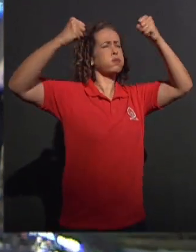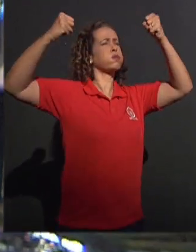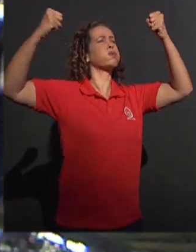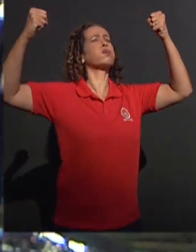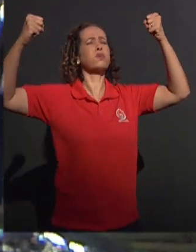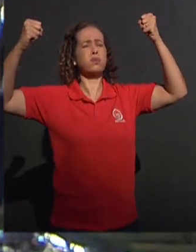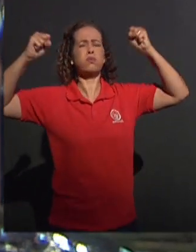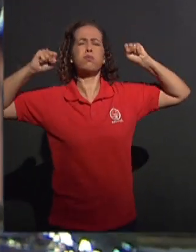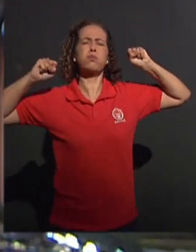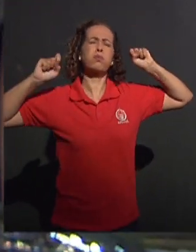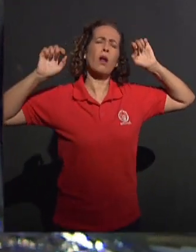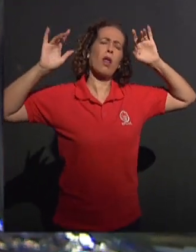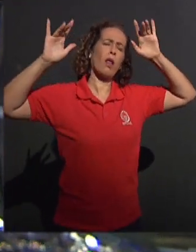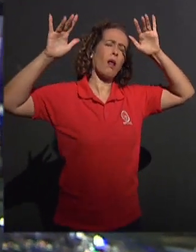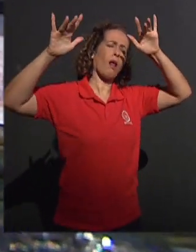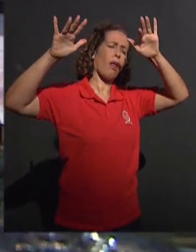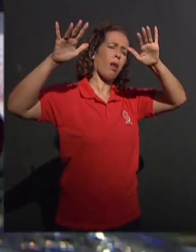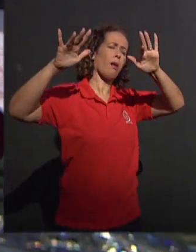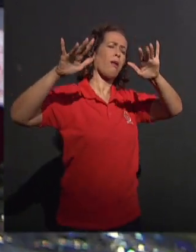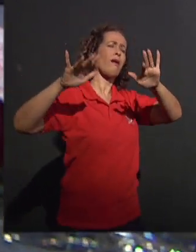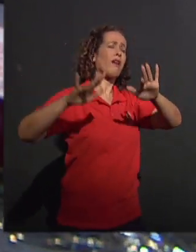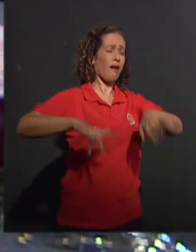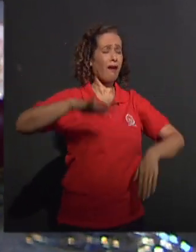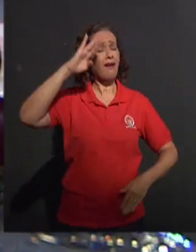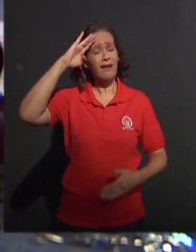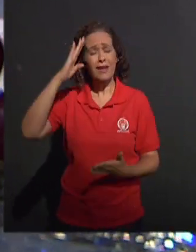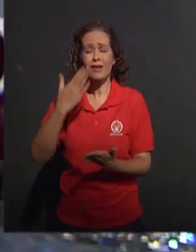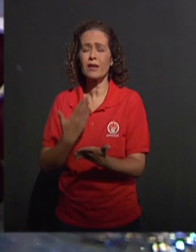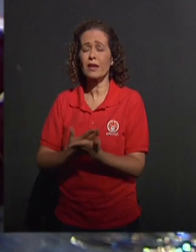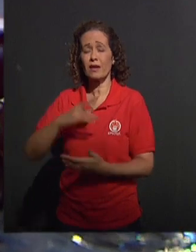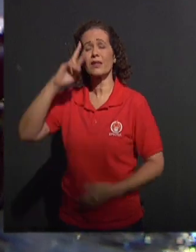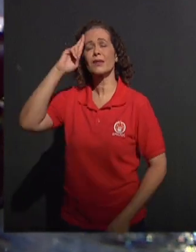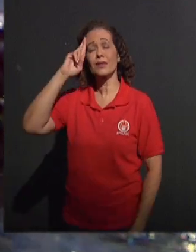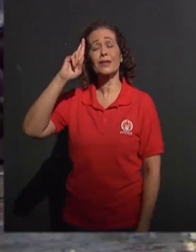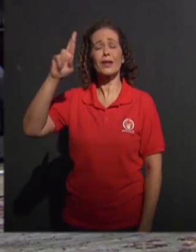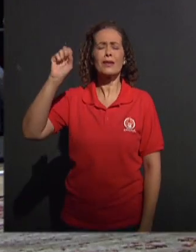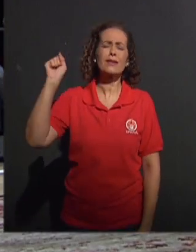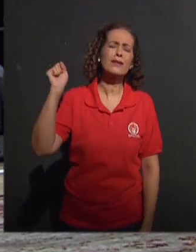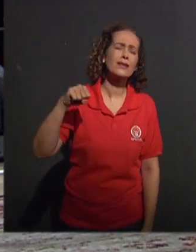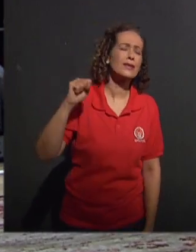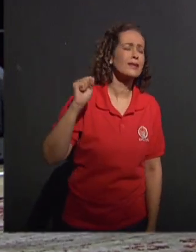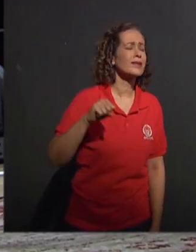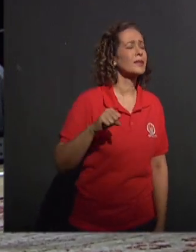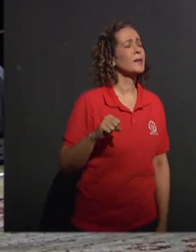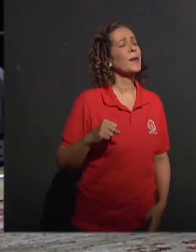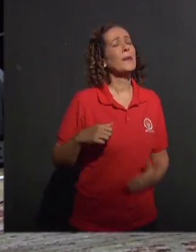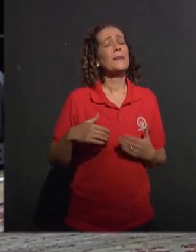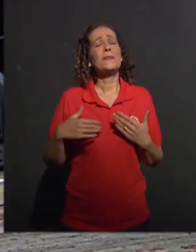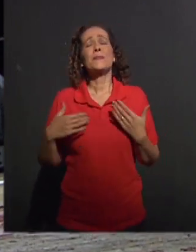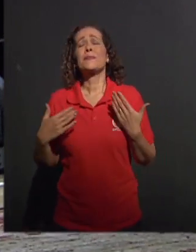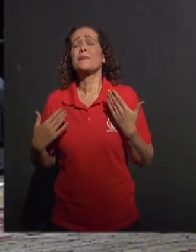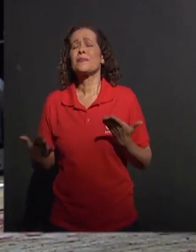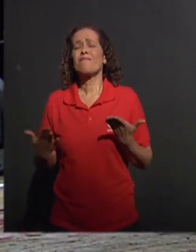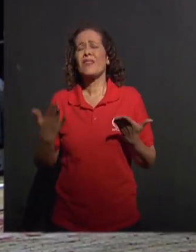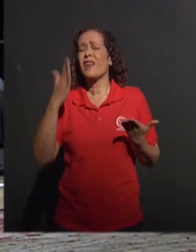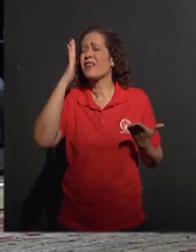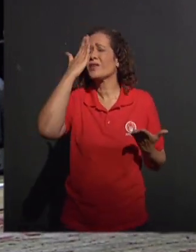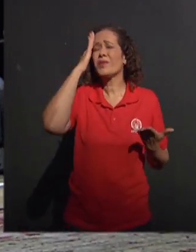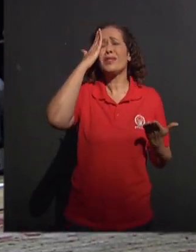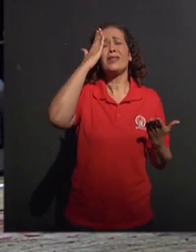Eu sei que o Senhor tem aberto o céu, Senhor. Mas, Senhor, eu não compreendo os Seus